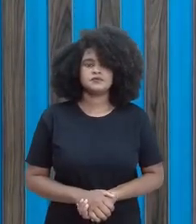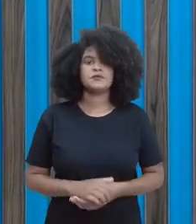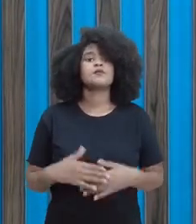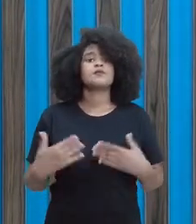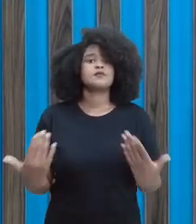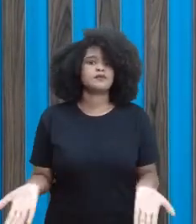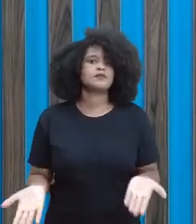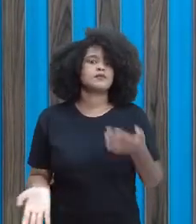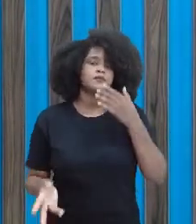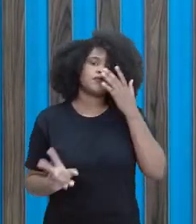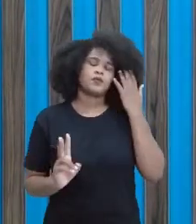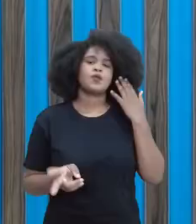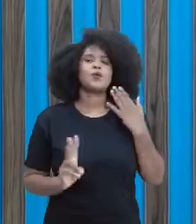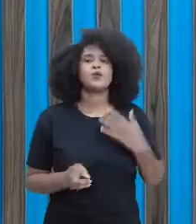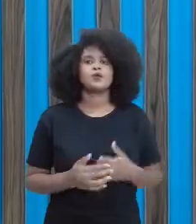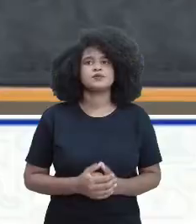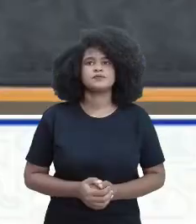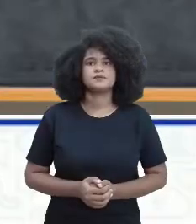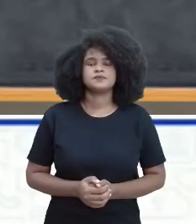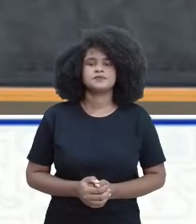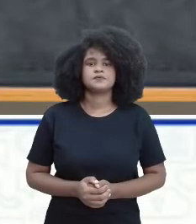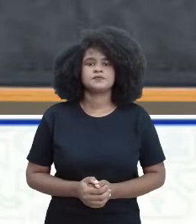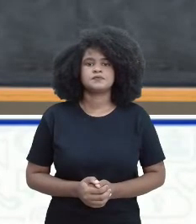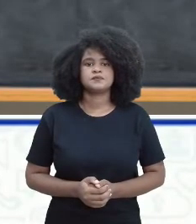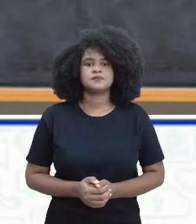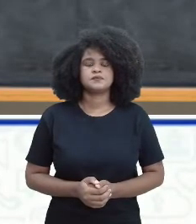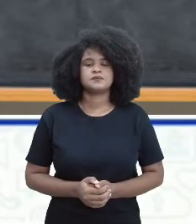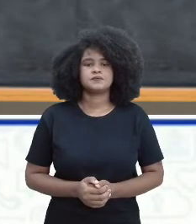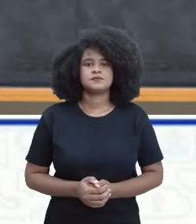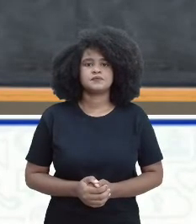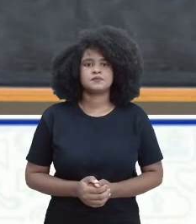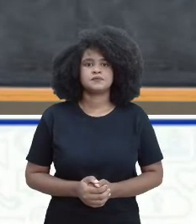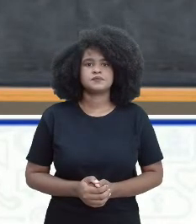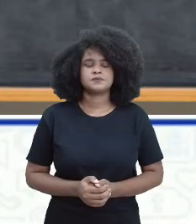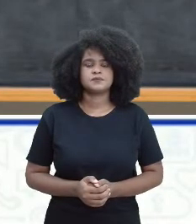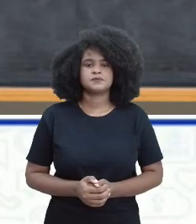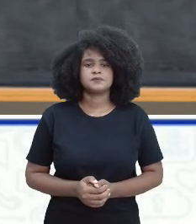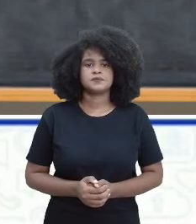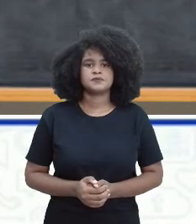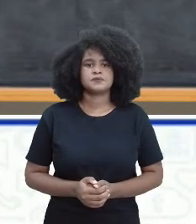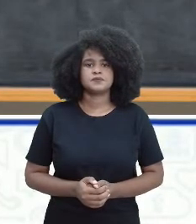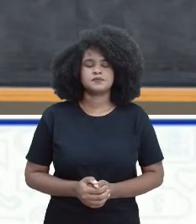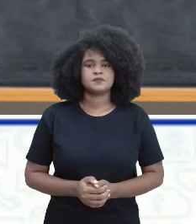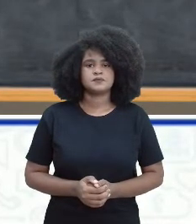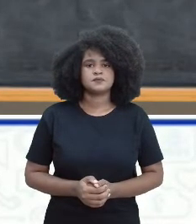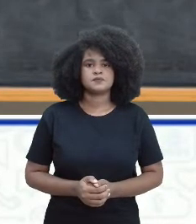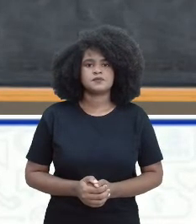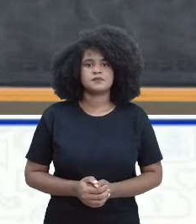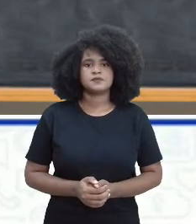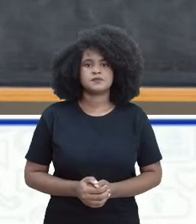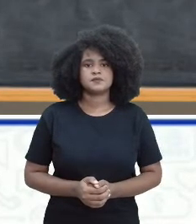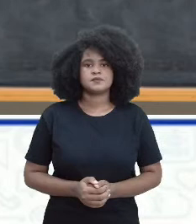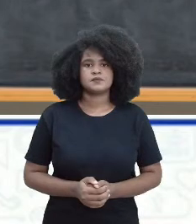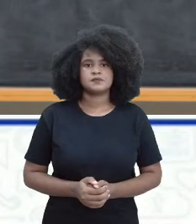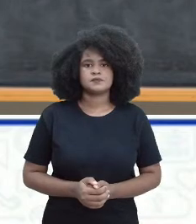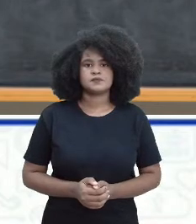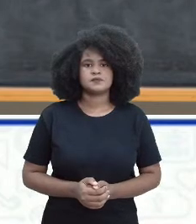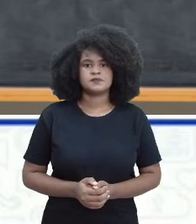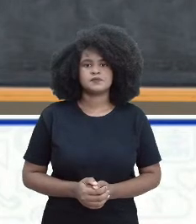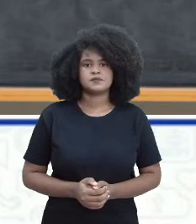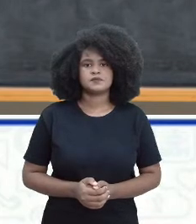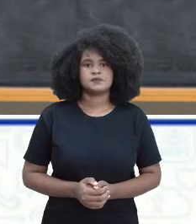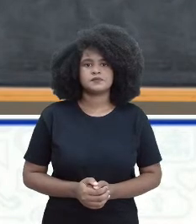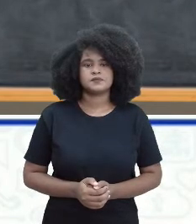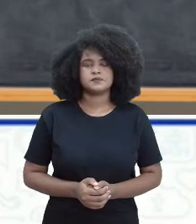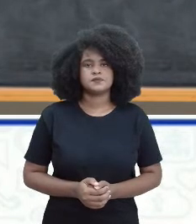Então, seguindo, gente, ó. In 1943, Freire was still teaching Portuguese when he entered the